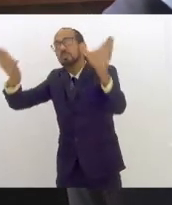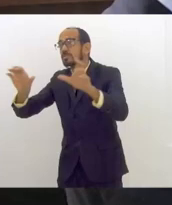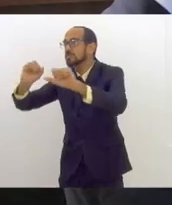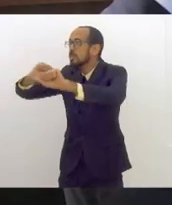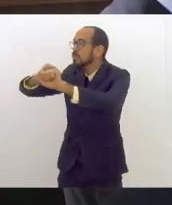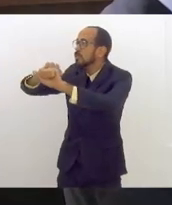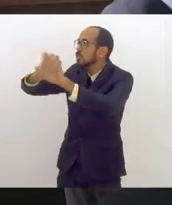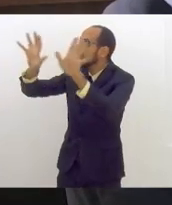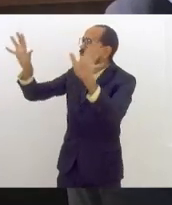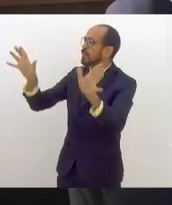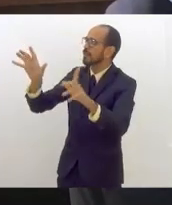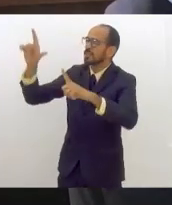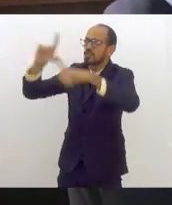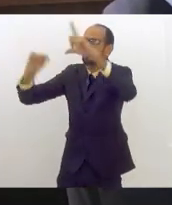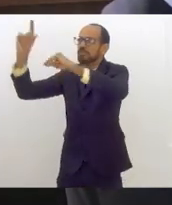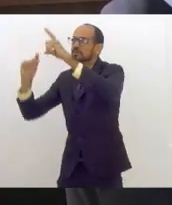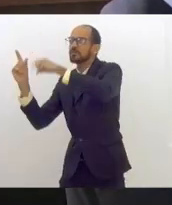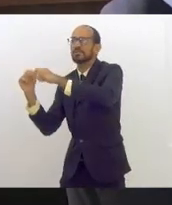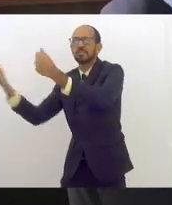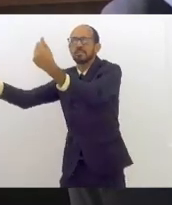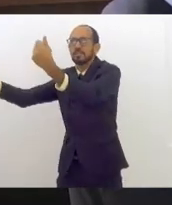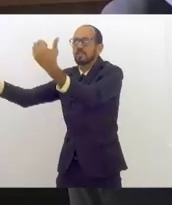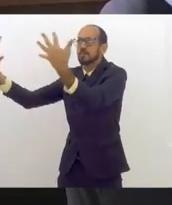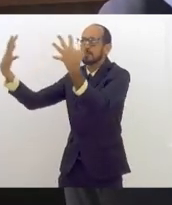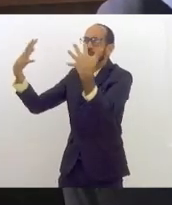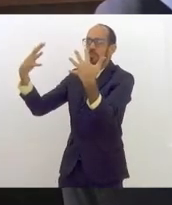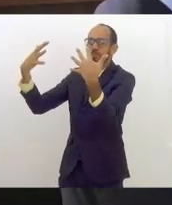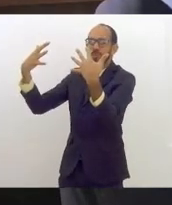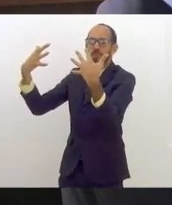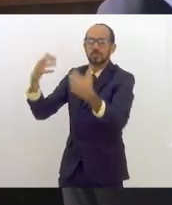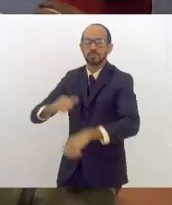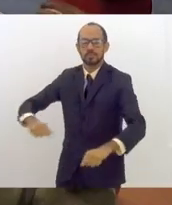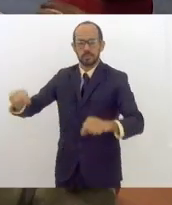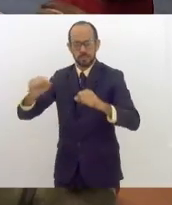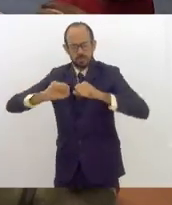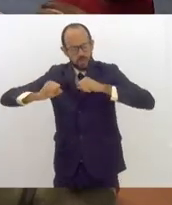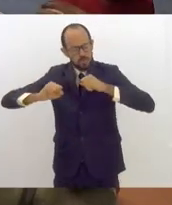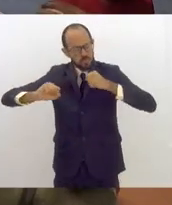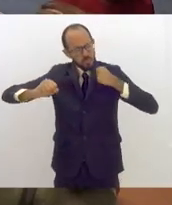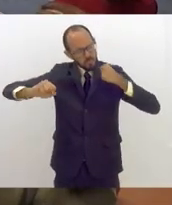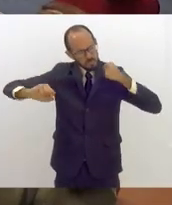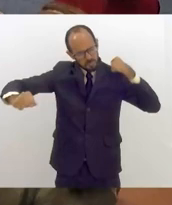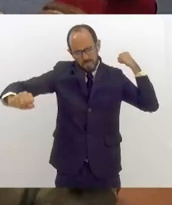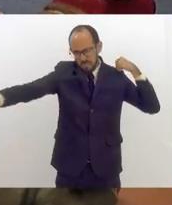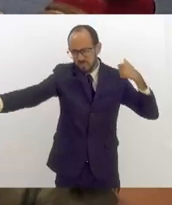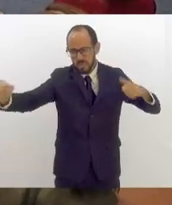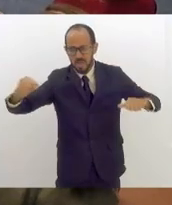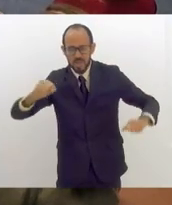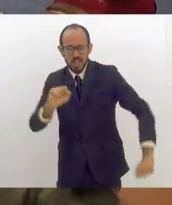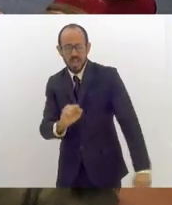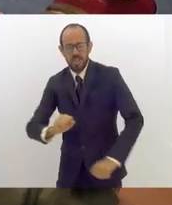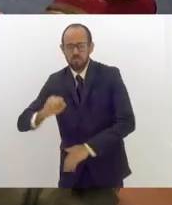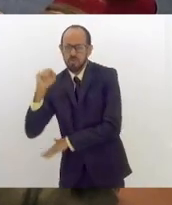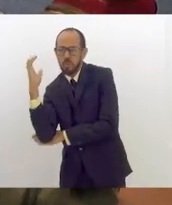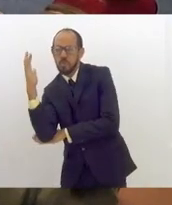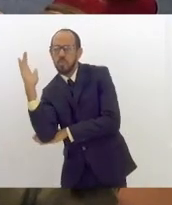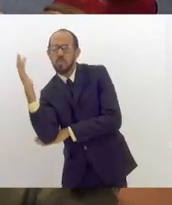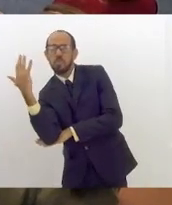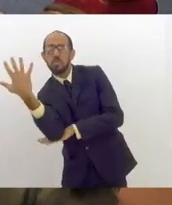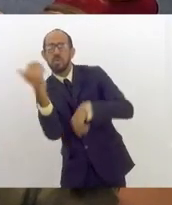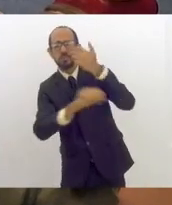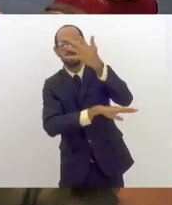a imagem do Cruzeiro resplandece gigante Bela volta na natureza